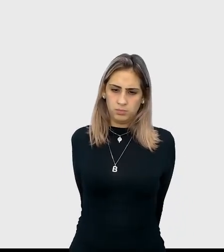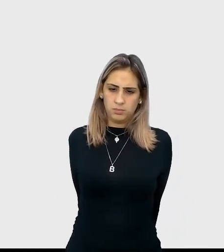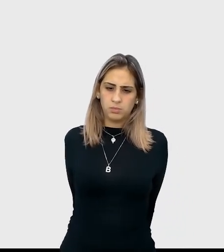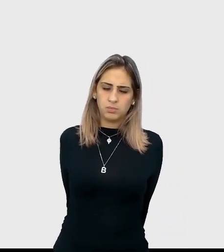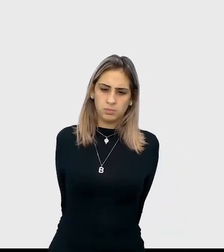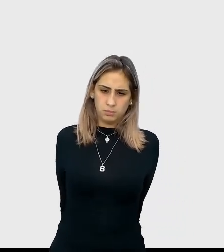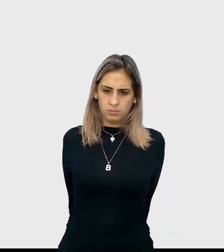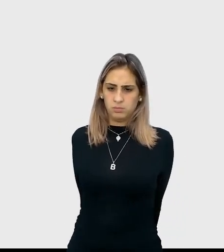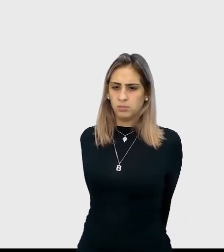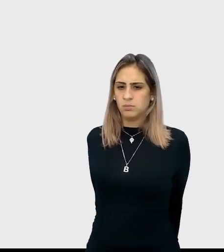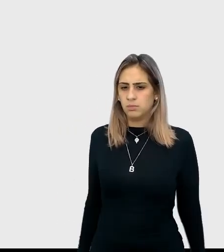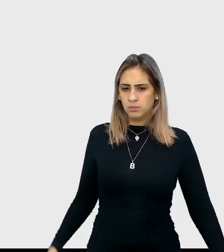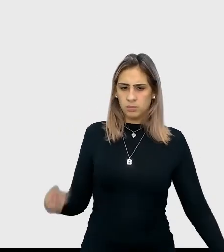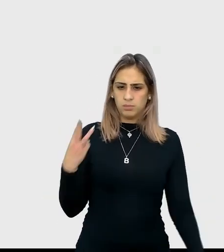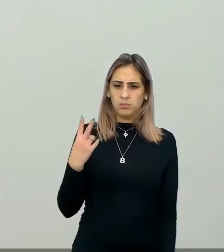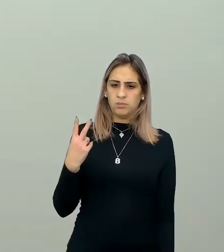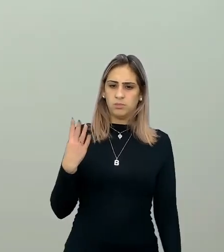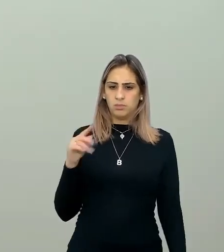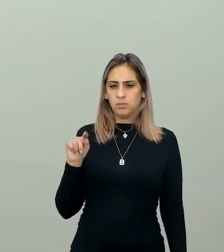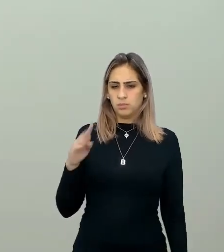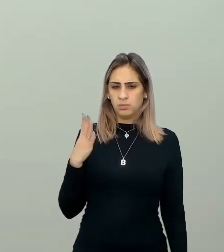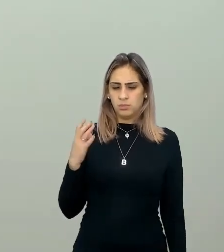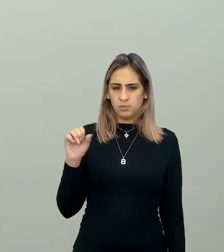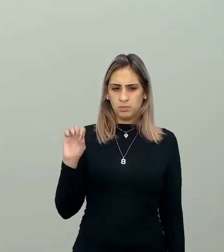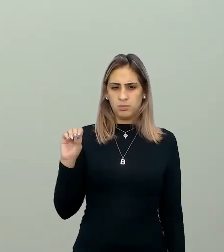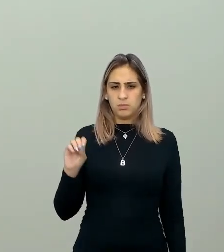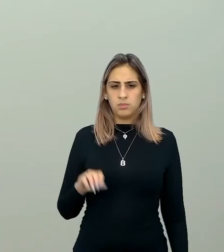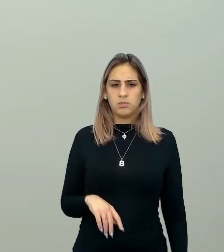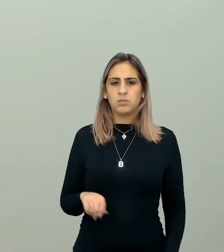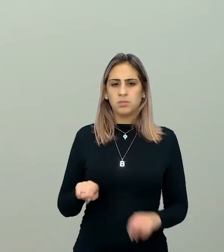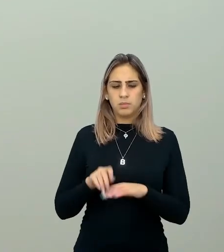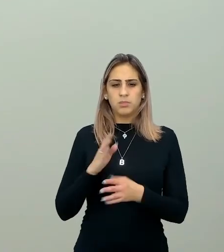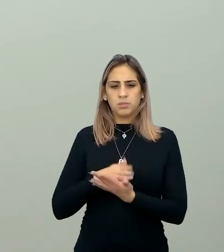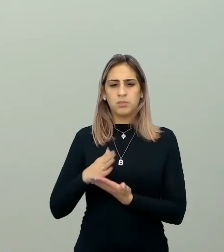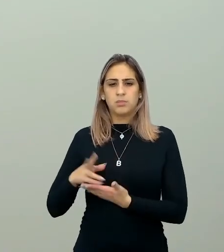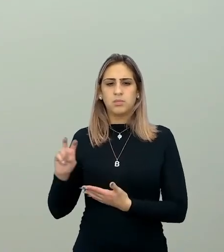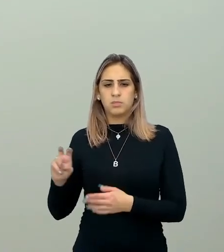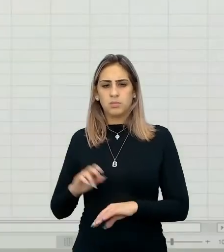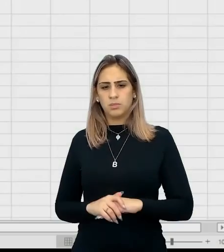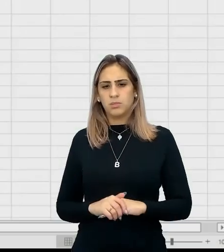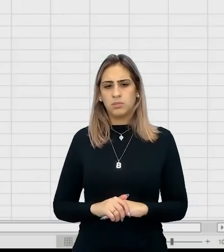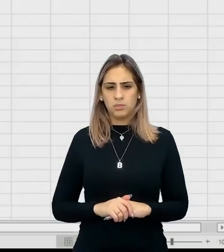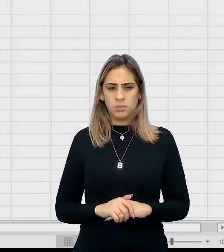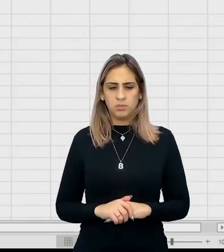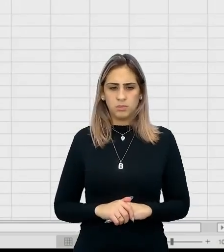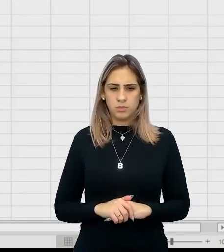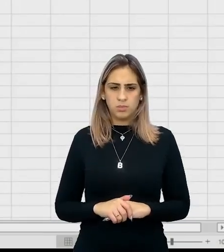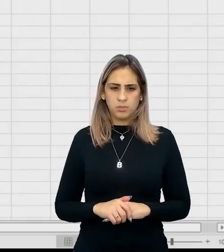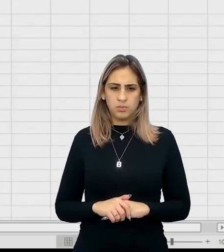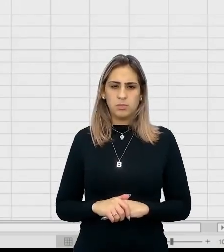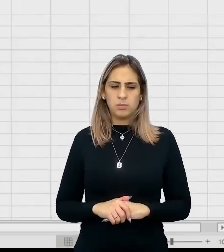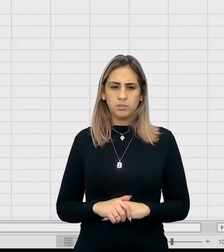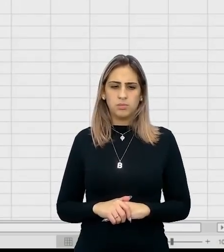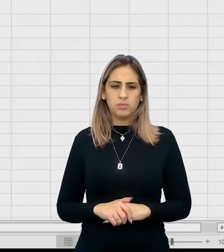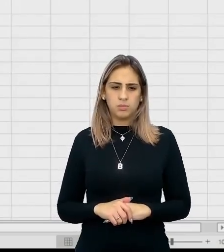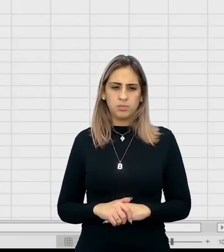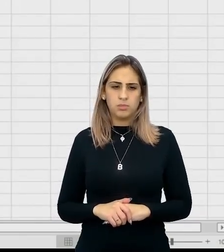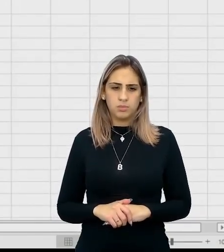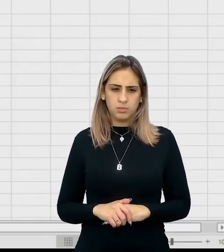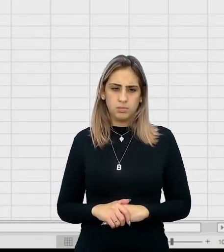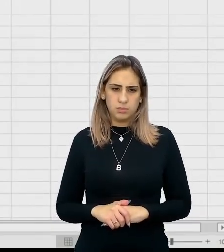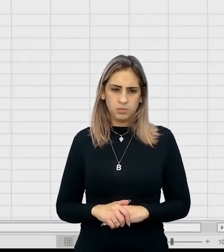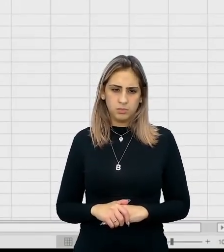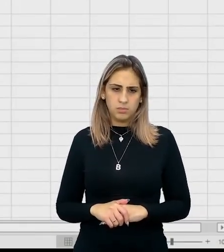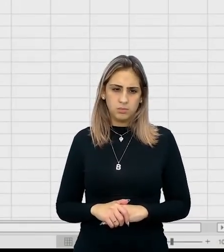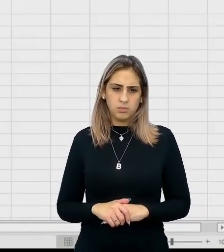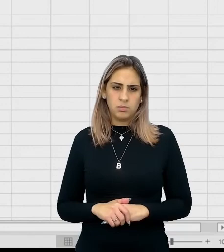324.480. E o próximo é elevado a 3, porque eu vou fazer aí até 5 parcelas. Vamos lá, então. Então, eu vou pegar a